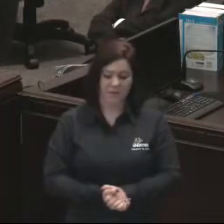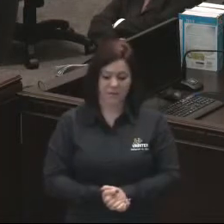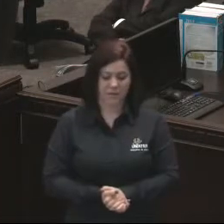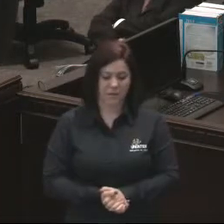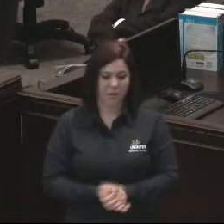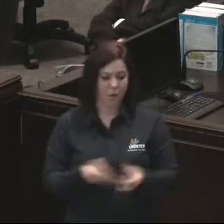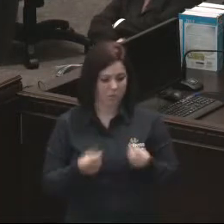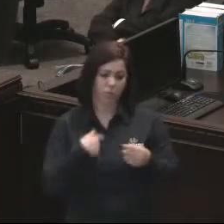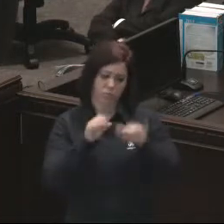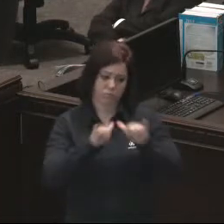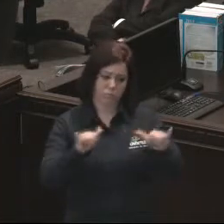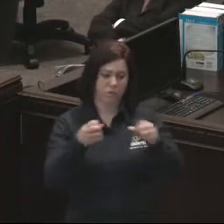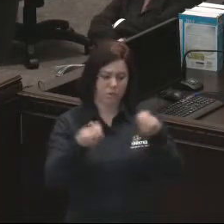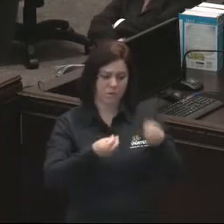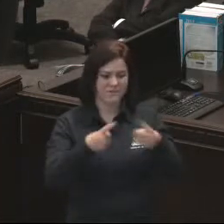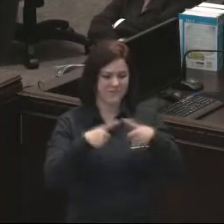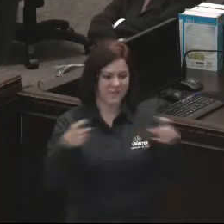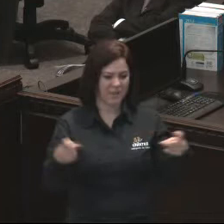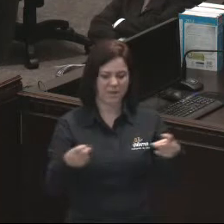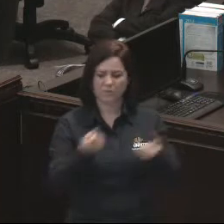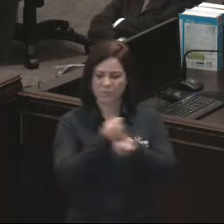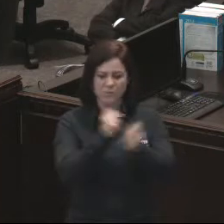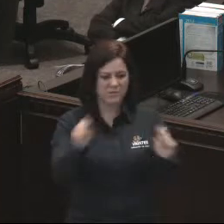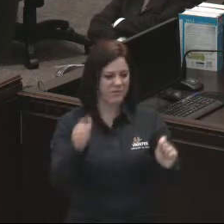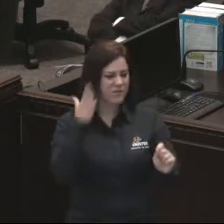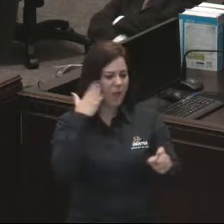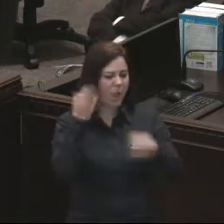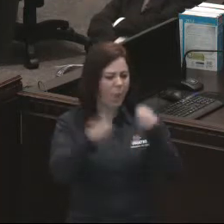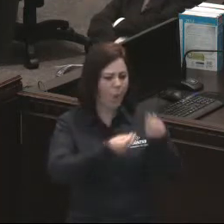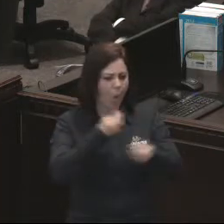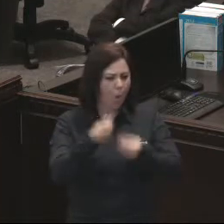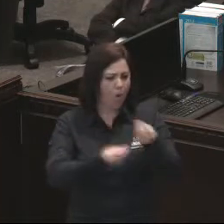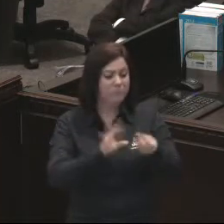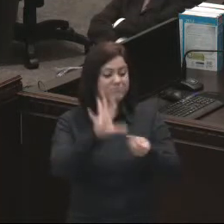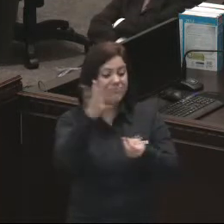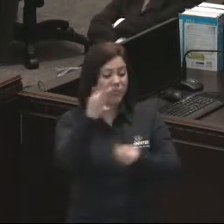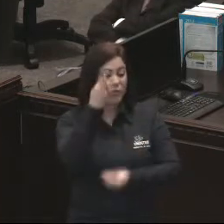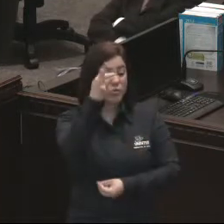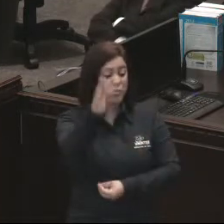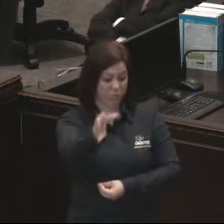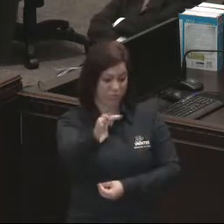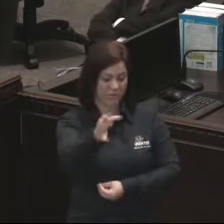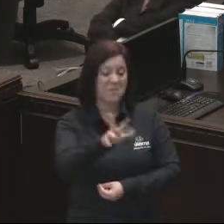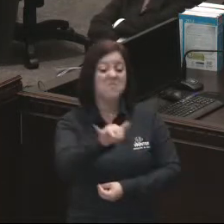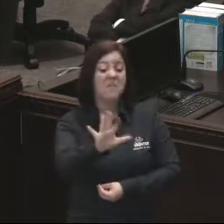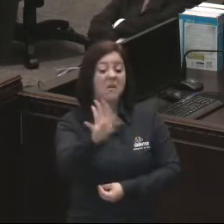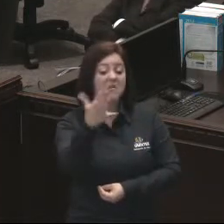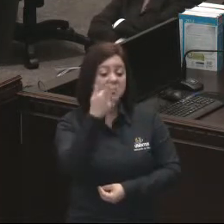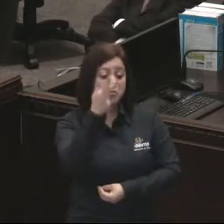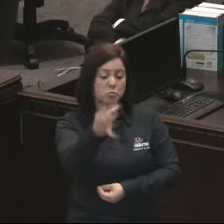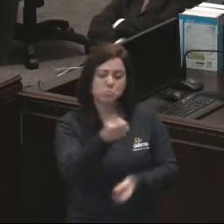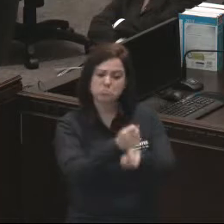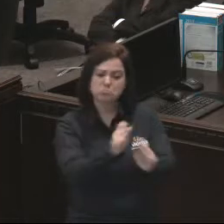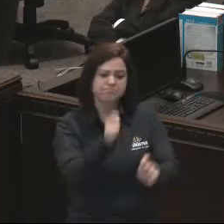como cientista, impossível de determinar os efeitos a longo prazo. O que nós estamos vendo